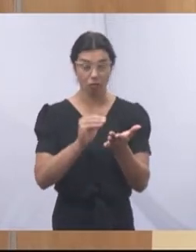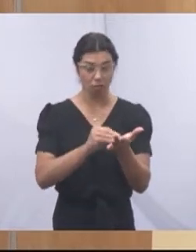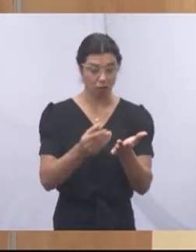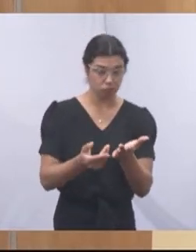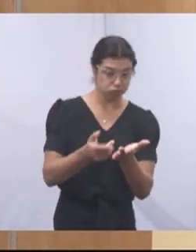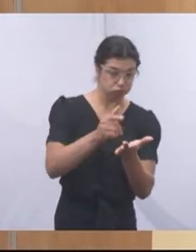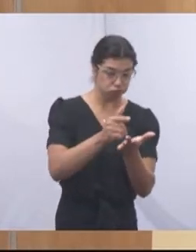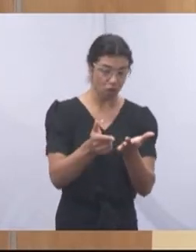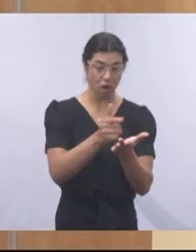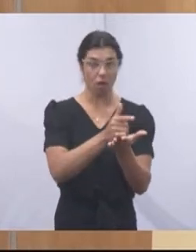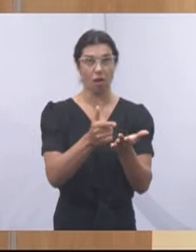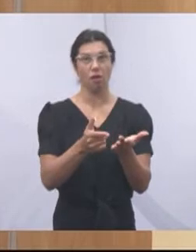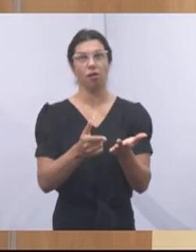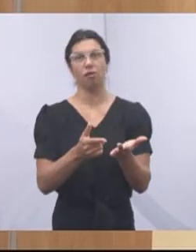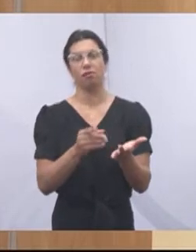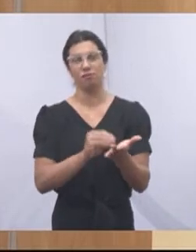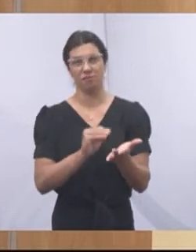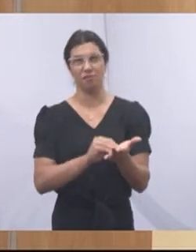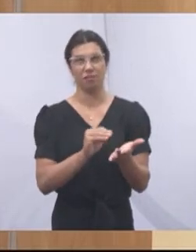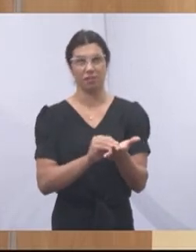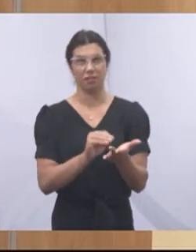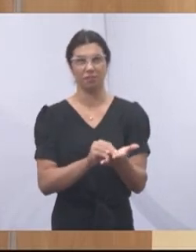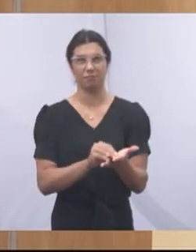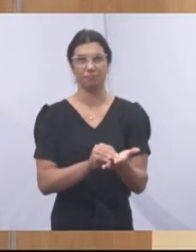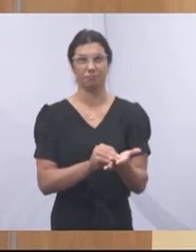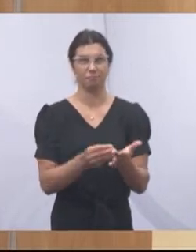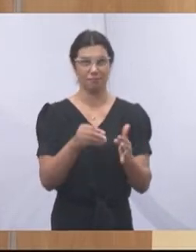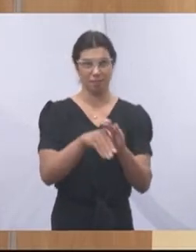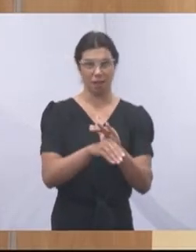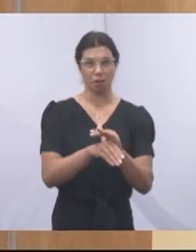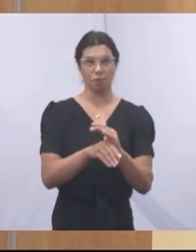de 1000 páginas. Teria que ter muito mais.